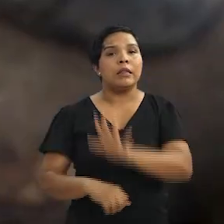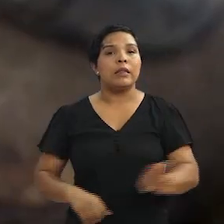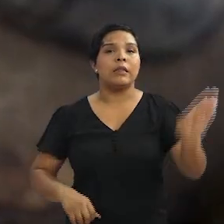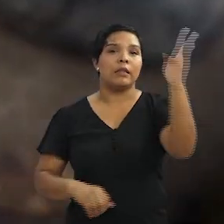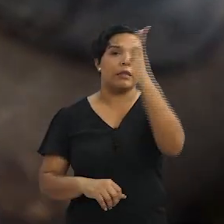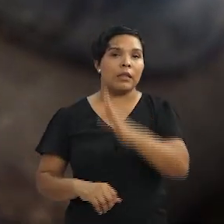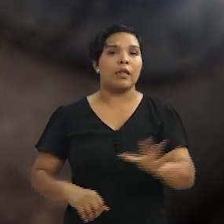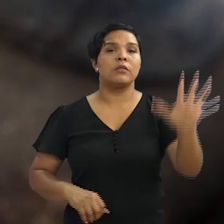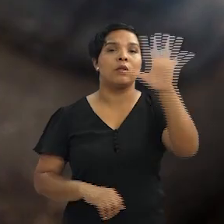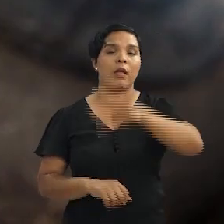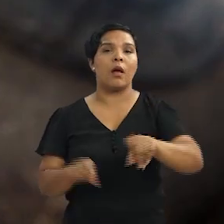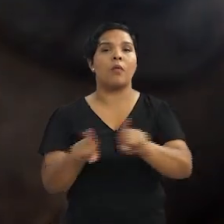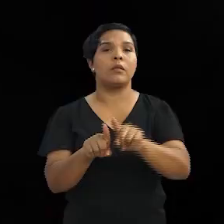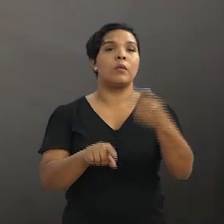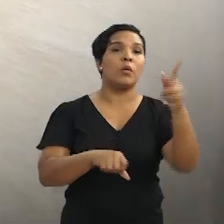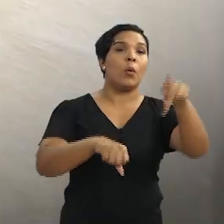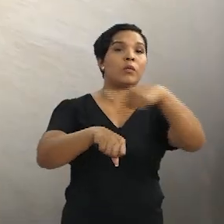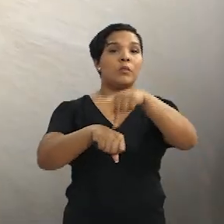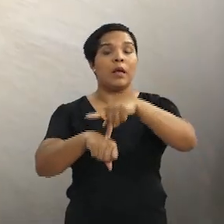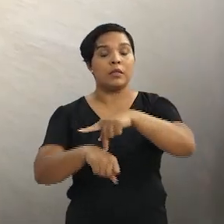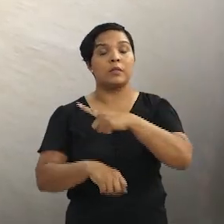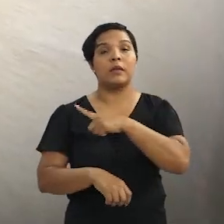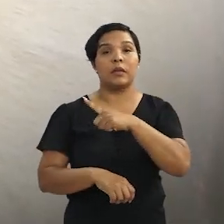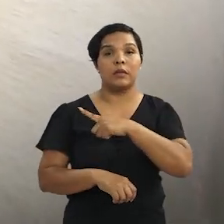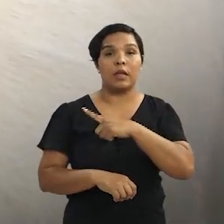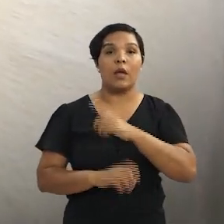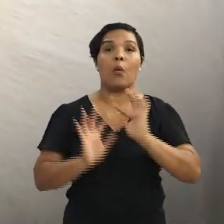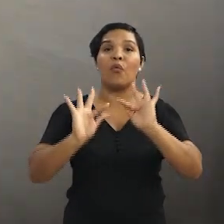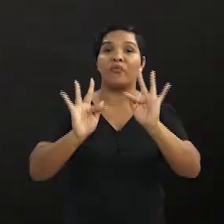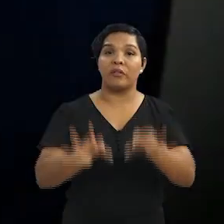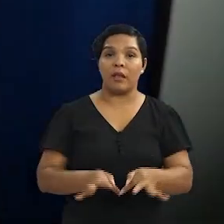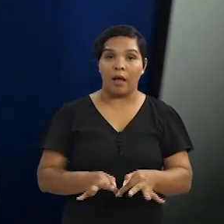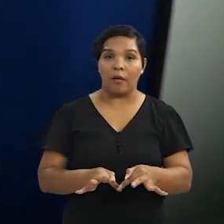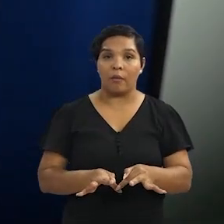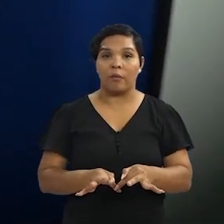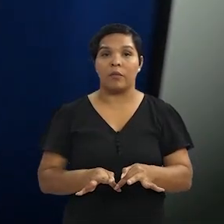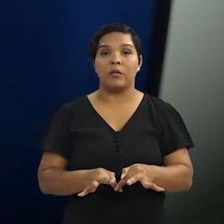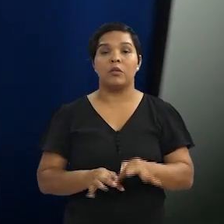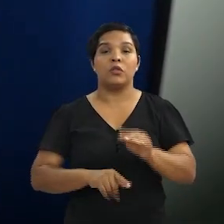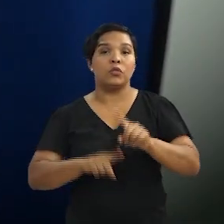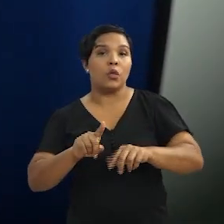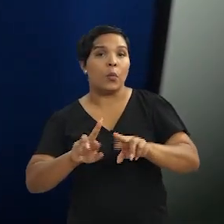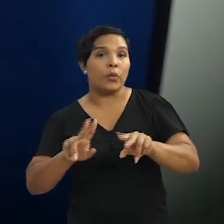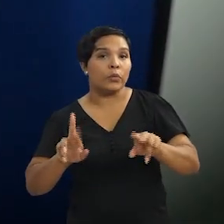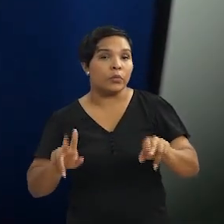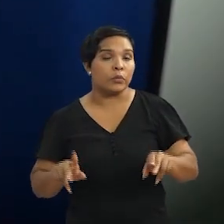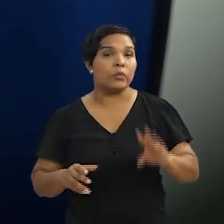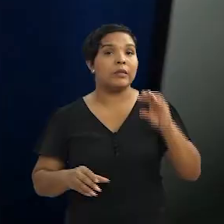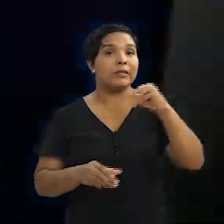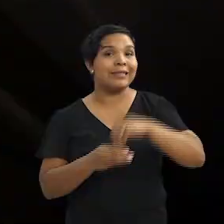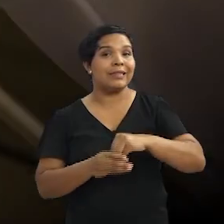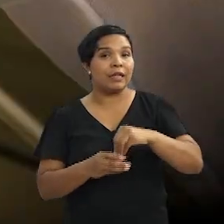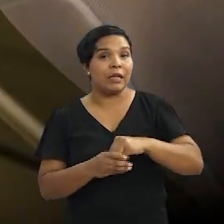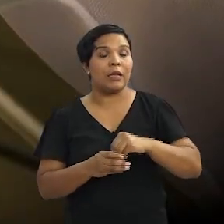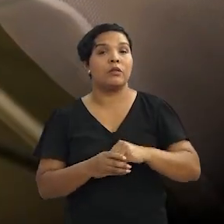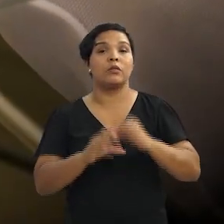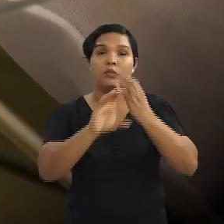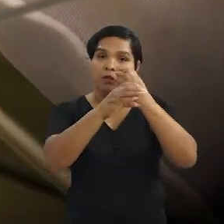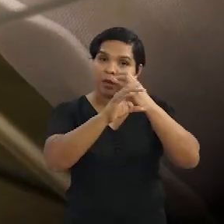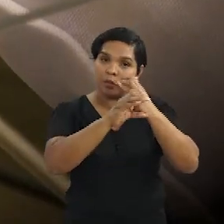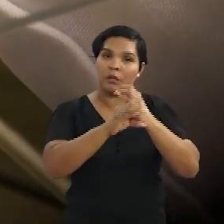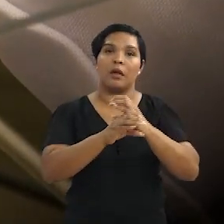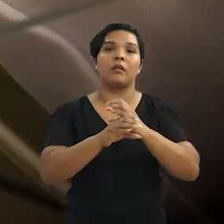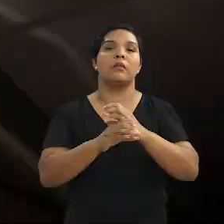e internacional, para que a gente possa realmente ter o final da cadeia de um produto produzido